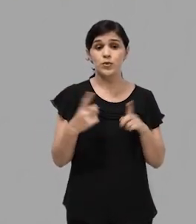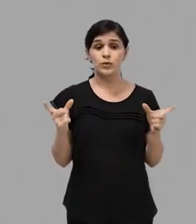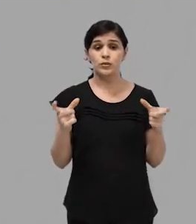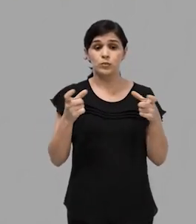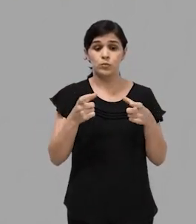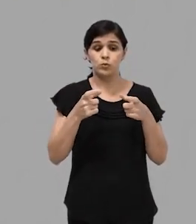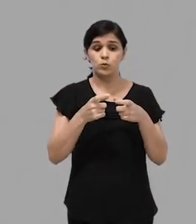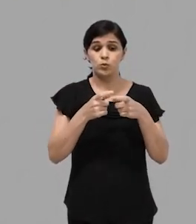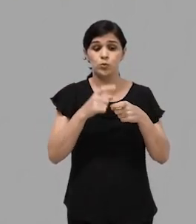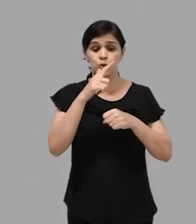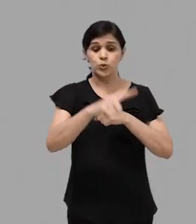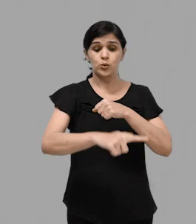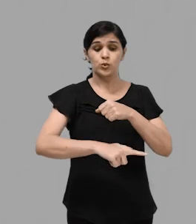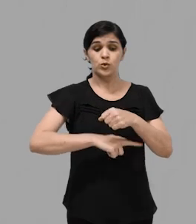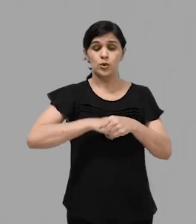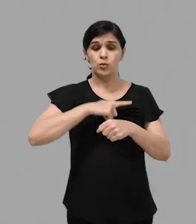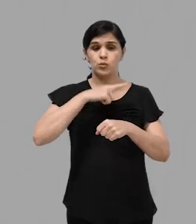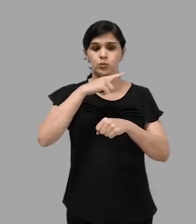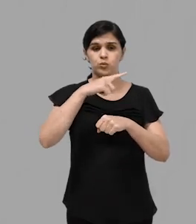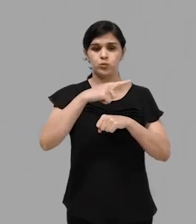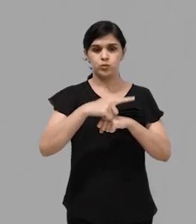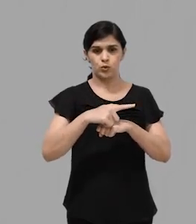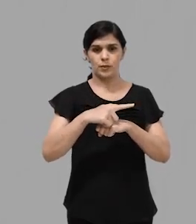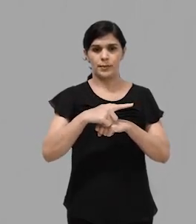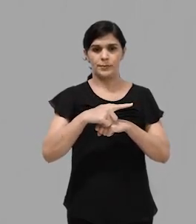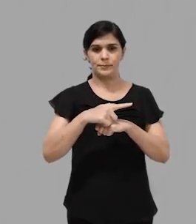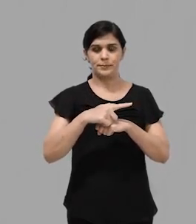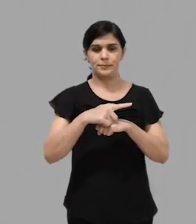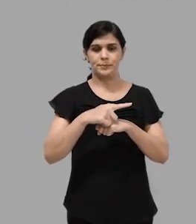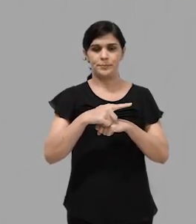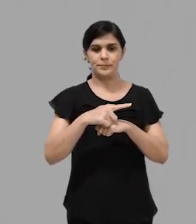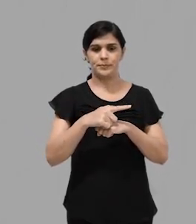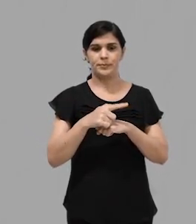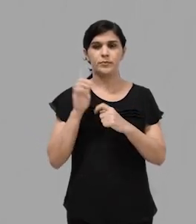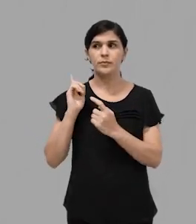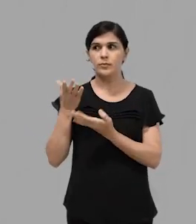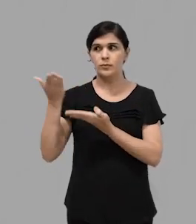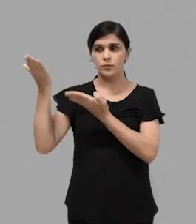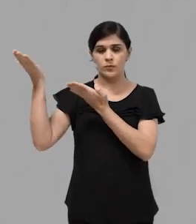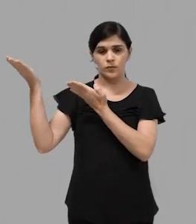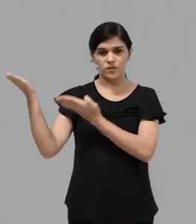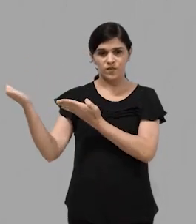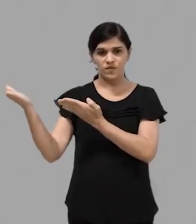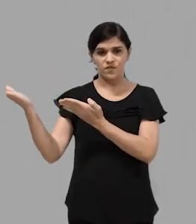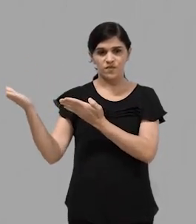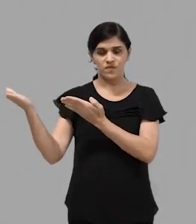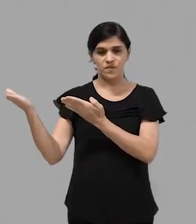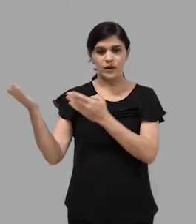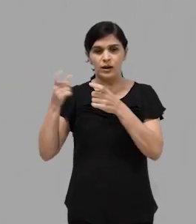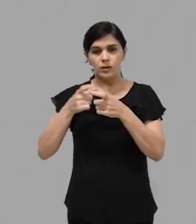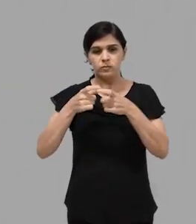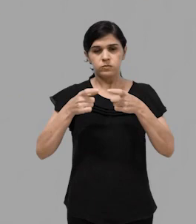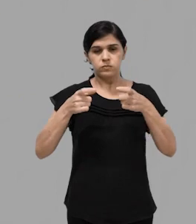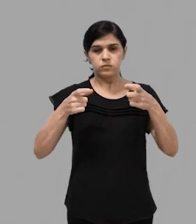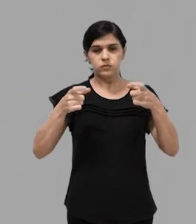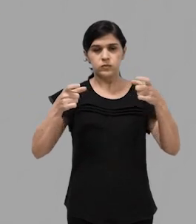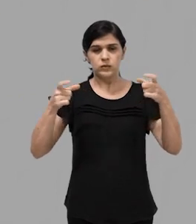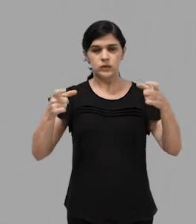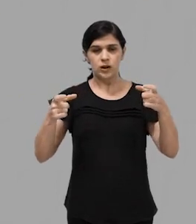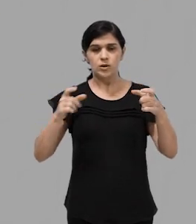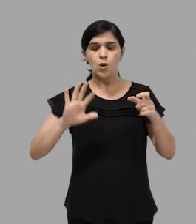do átomo. Olha só o que está escrito aqui na tela. Cresce de maneira oposta ao raio, ou seja, quanto menor o